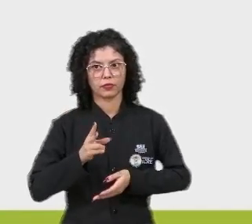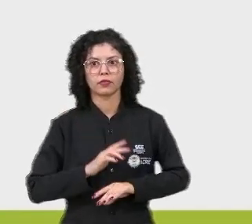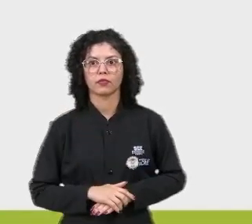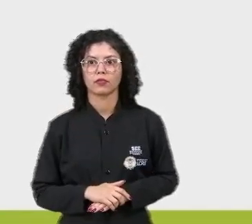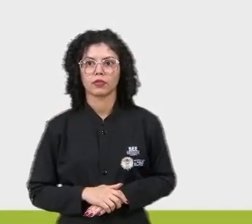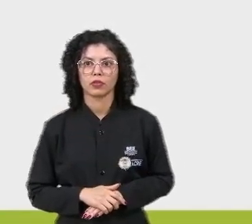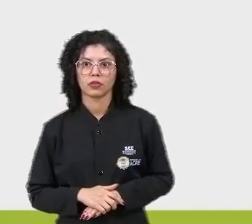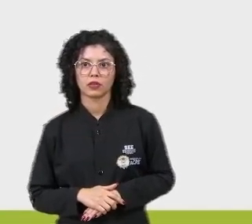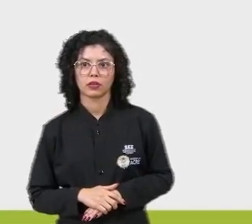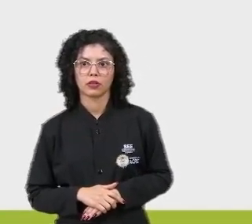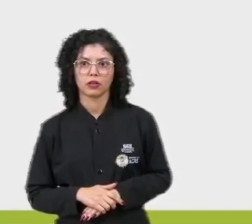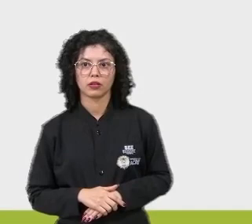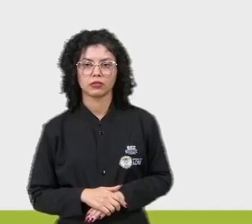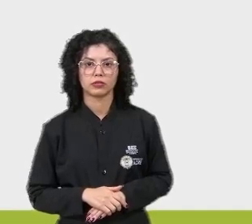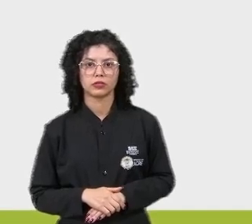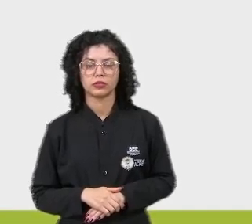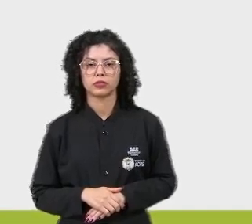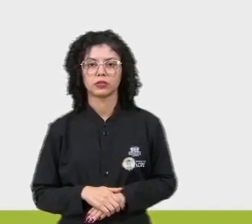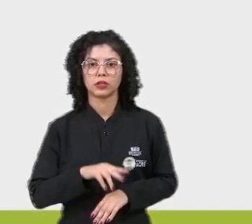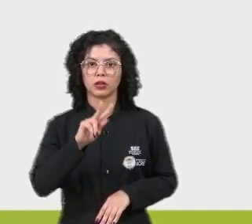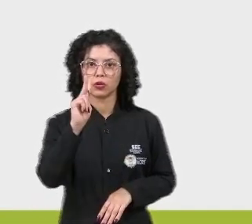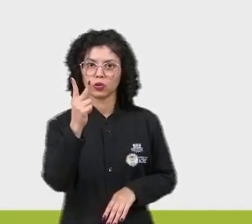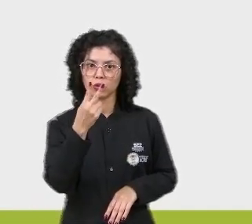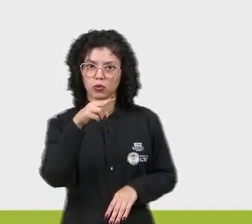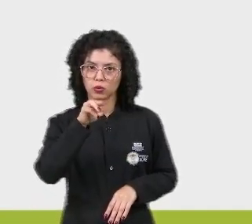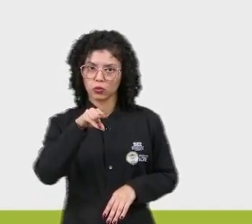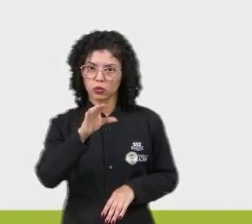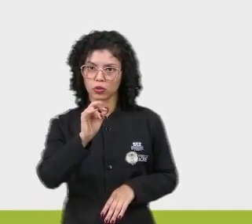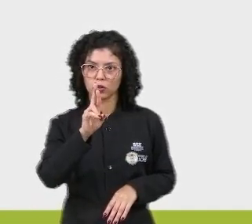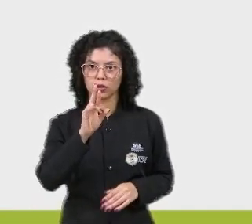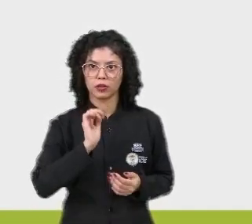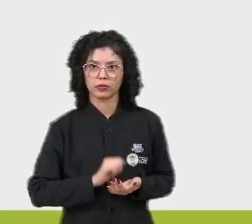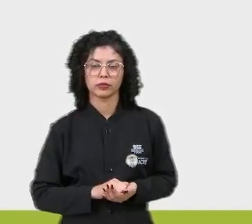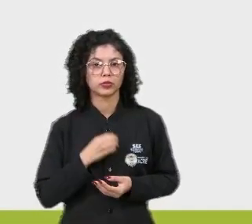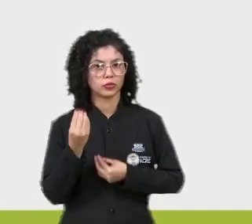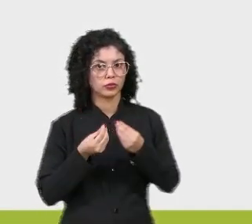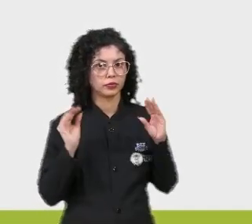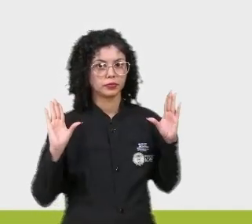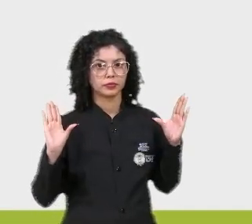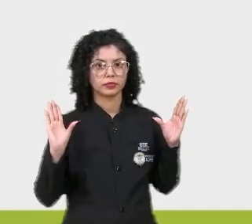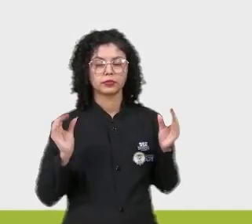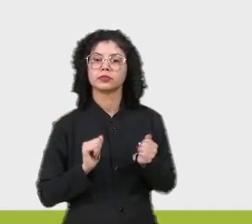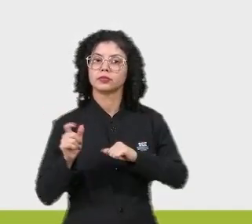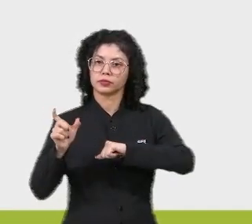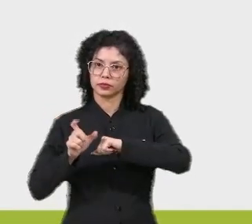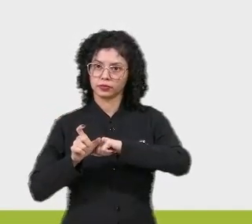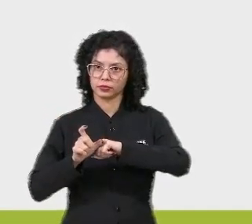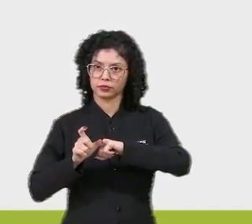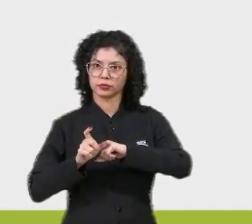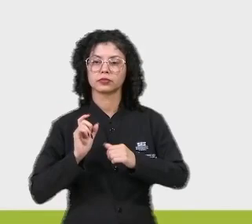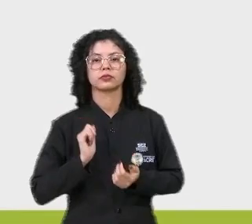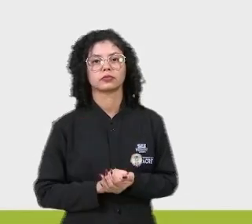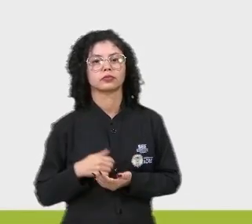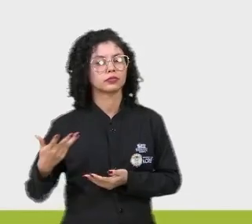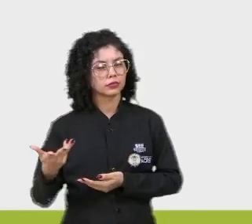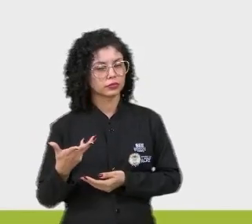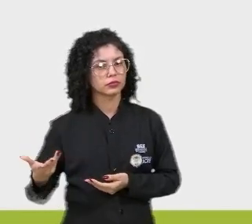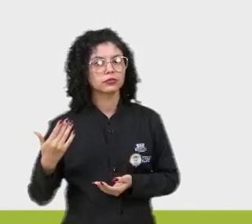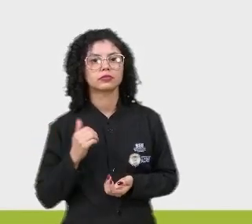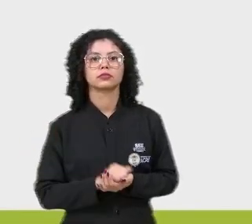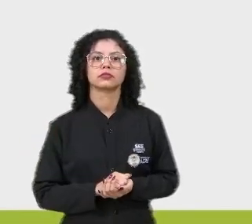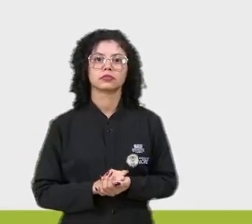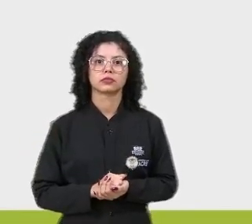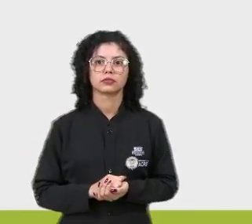o mor né É posso muito bem ter o morro como substantivo a aulinha básica de língua